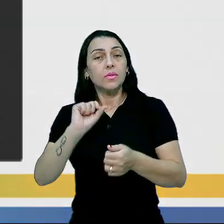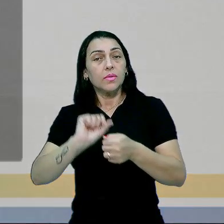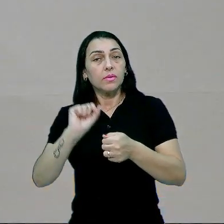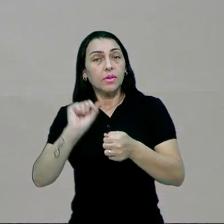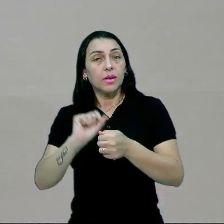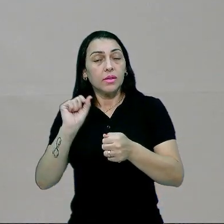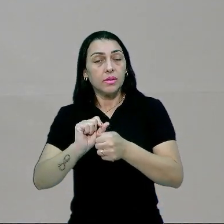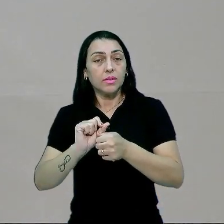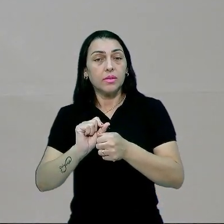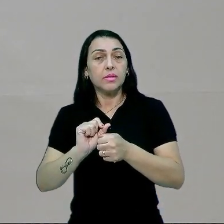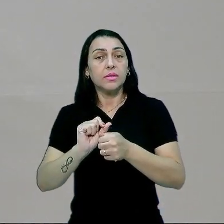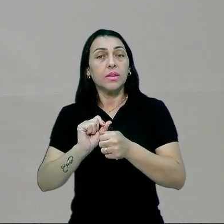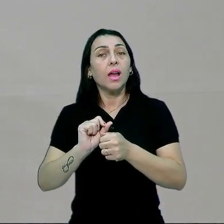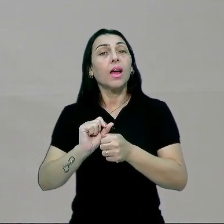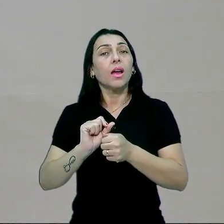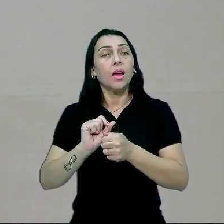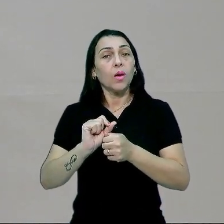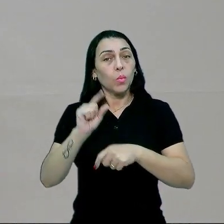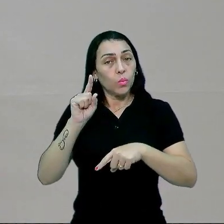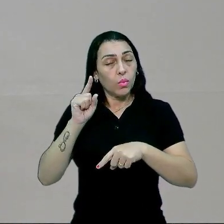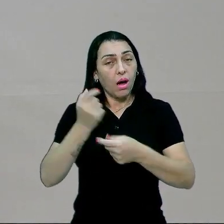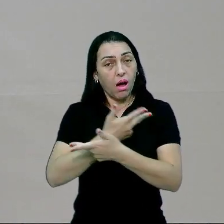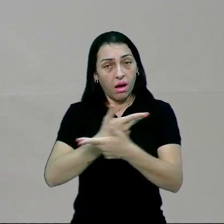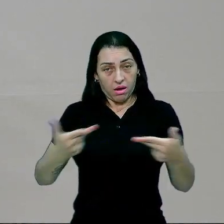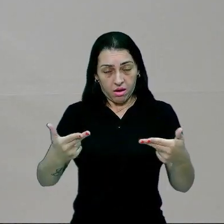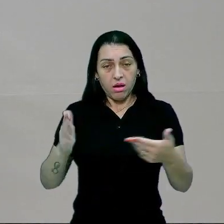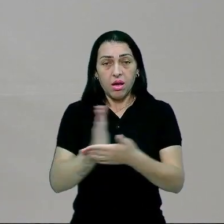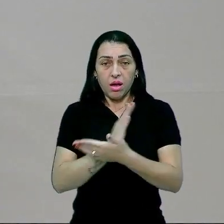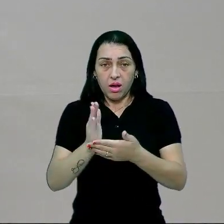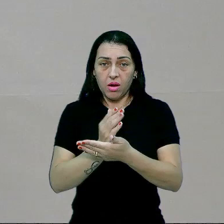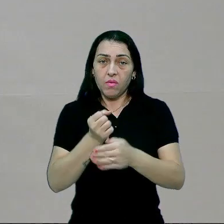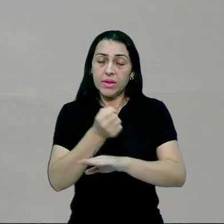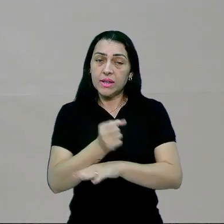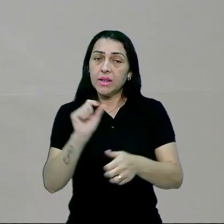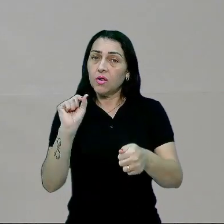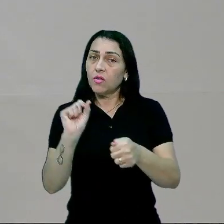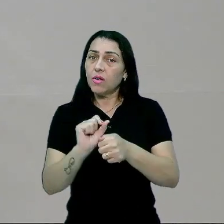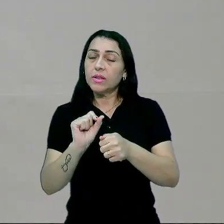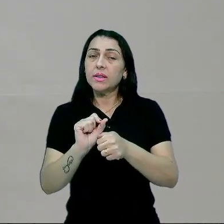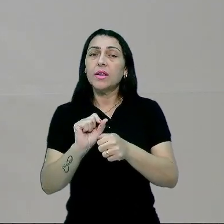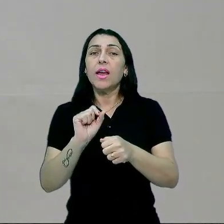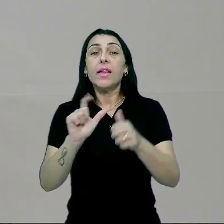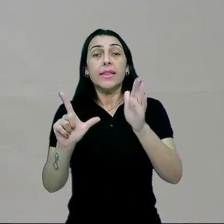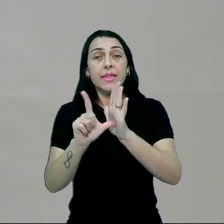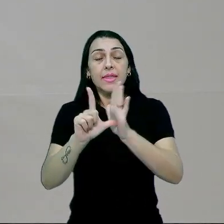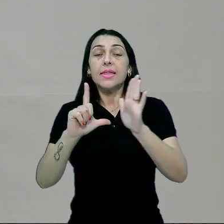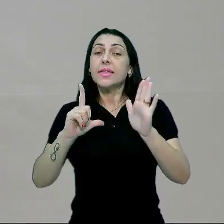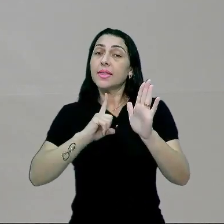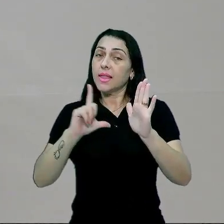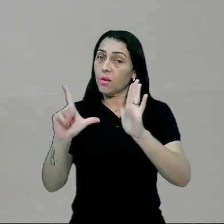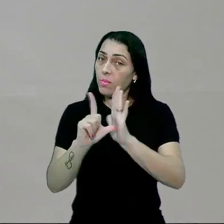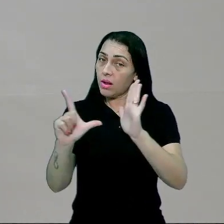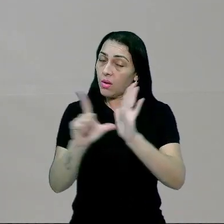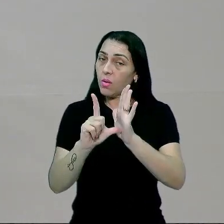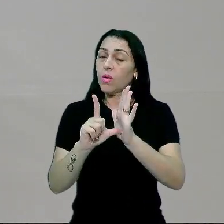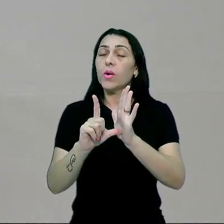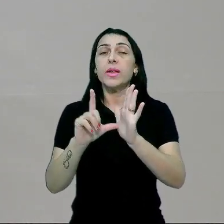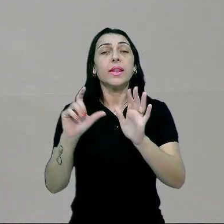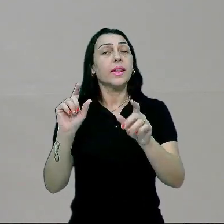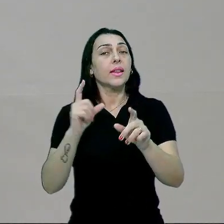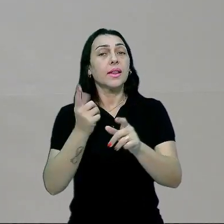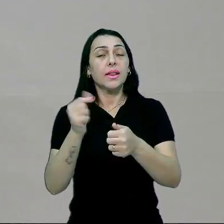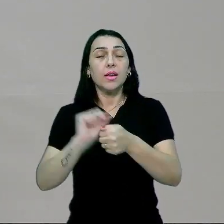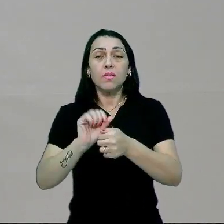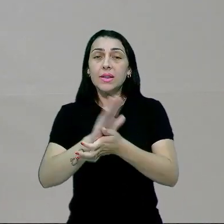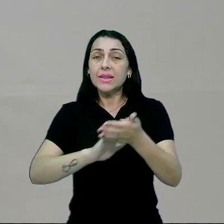fazer um negócio, implementar um negócio e não fazer propaganda. A gente estará fadado